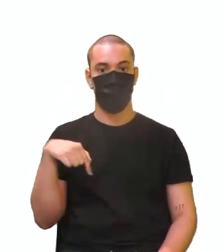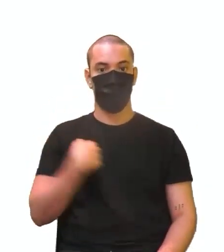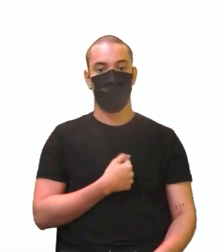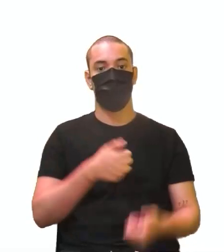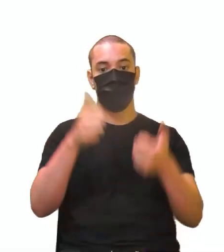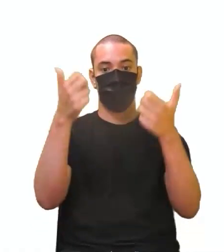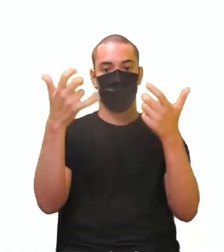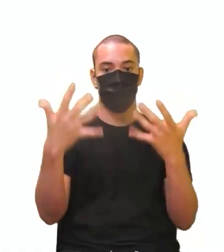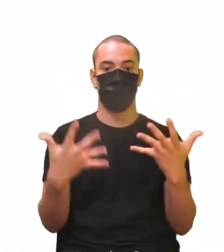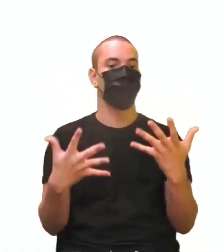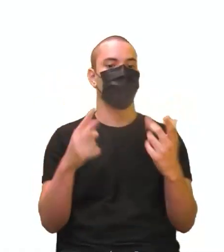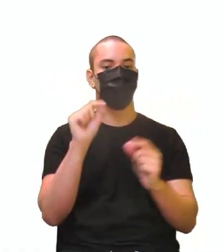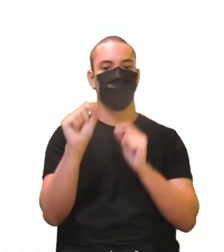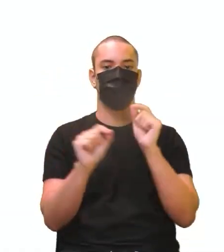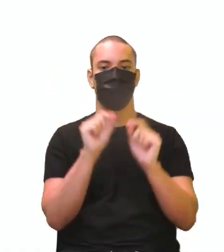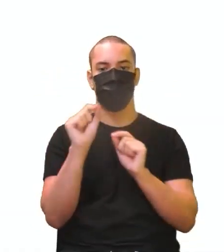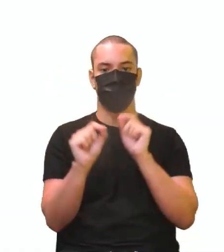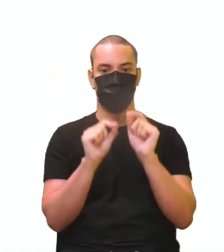da questão